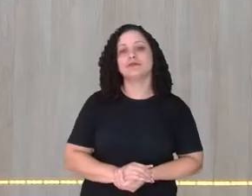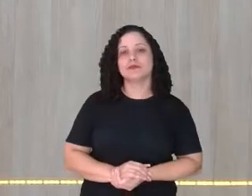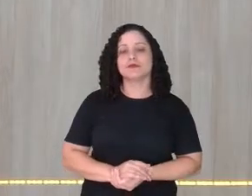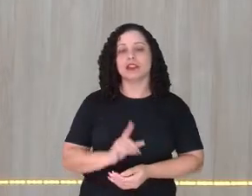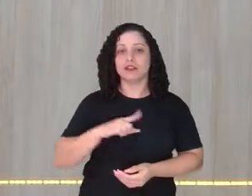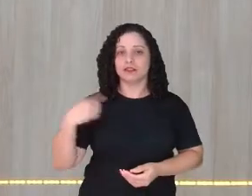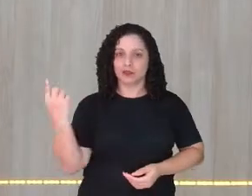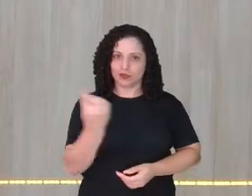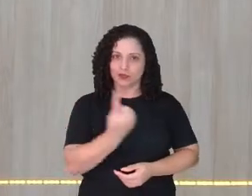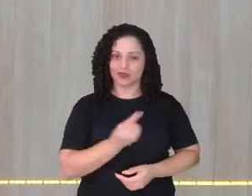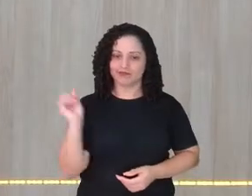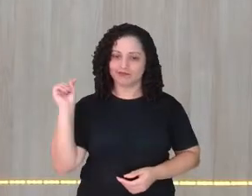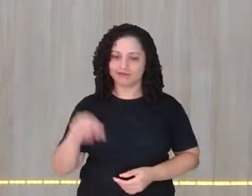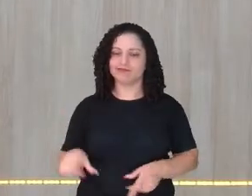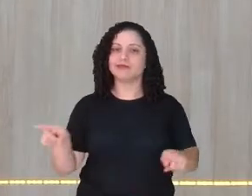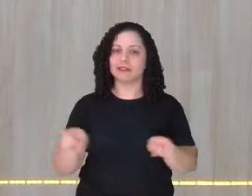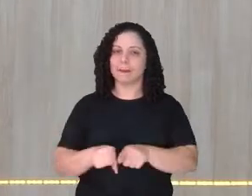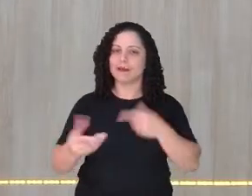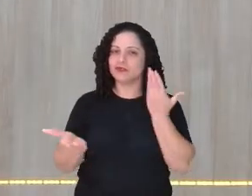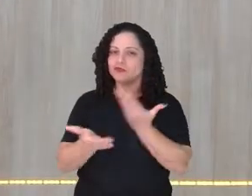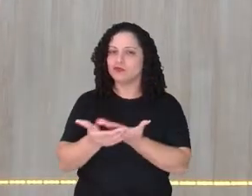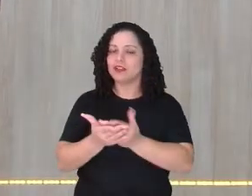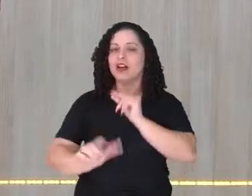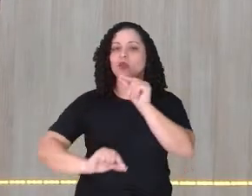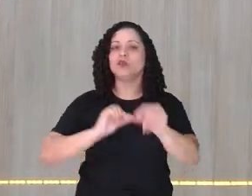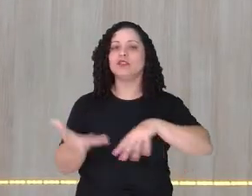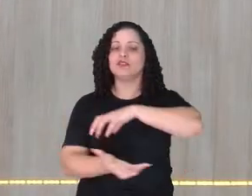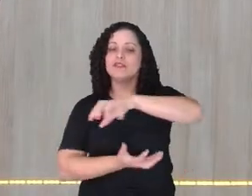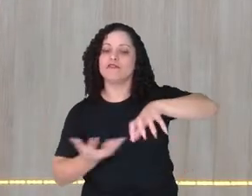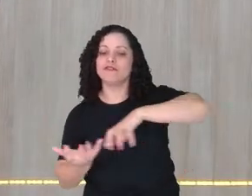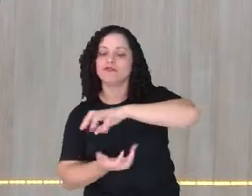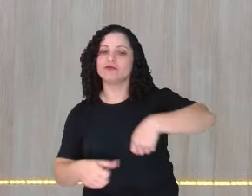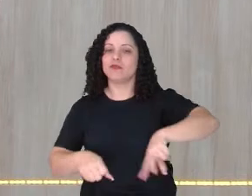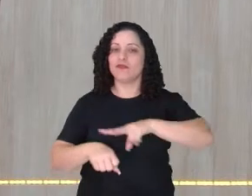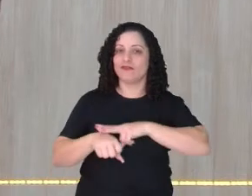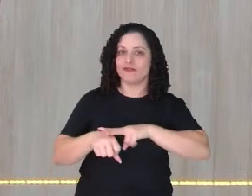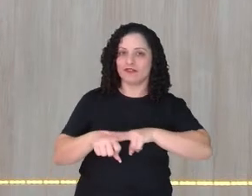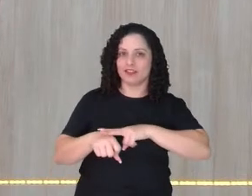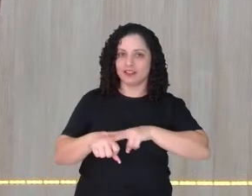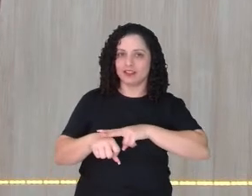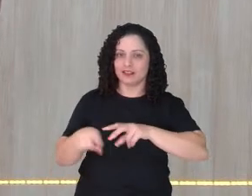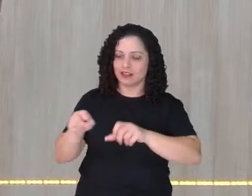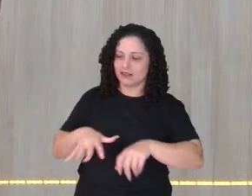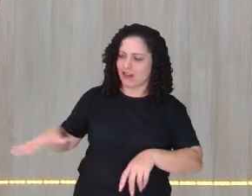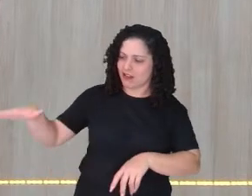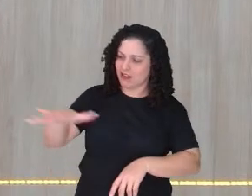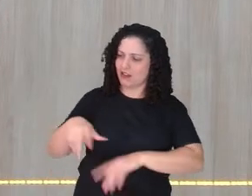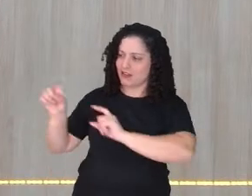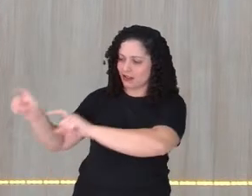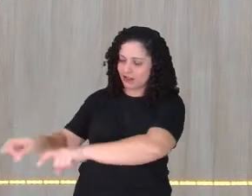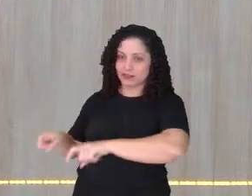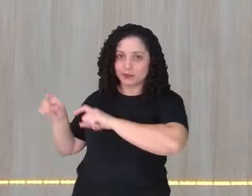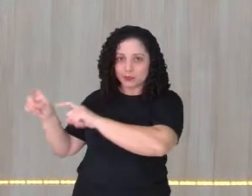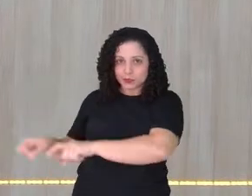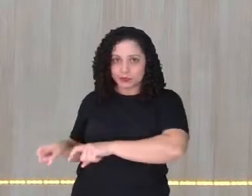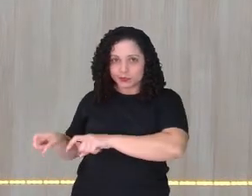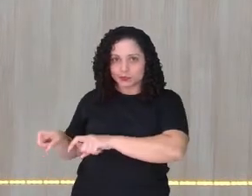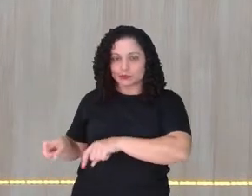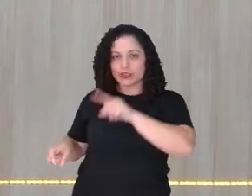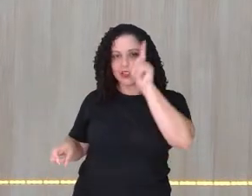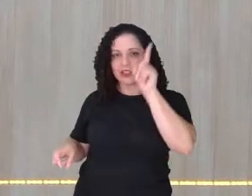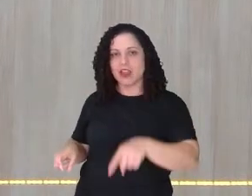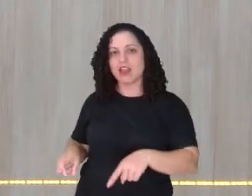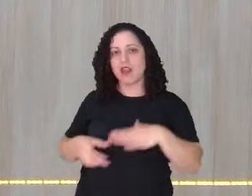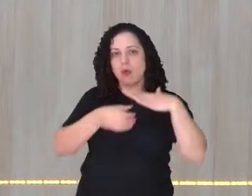também vai trabalhar aqui sobre essa questão da Revolução Verde, né? Da mecanização do campo, que aí esmagou,